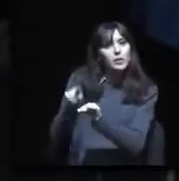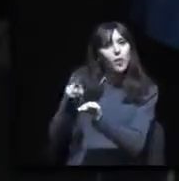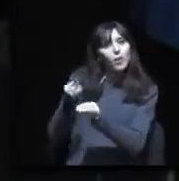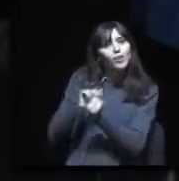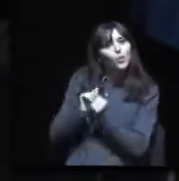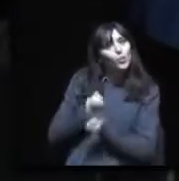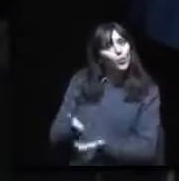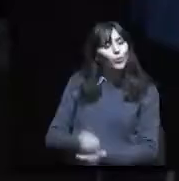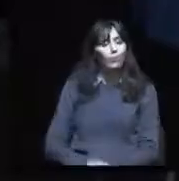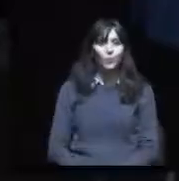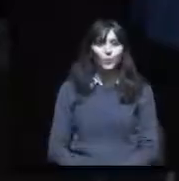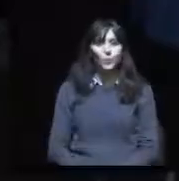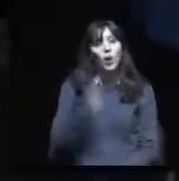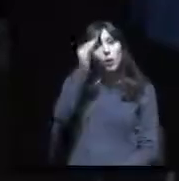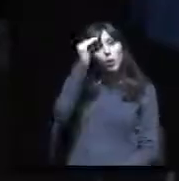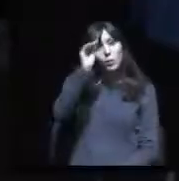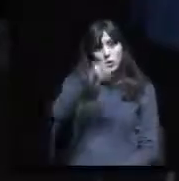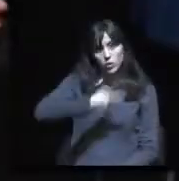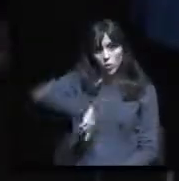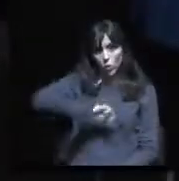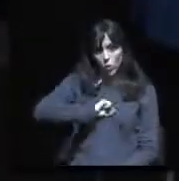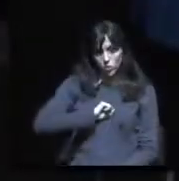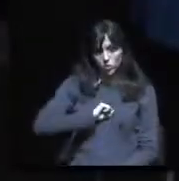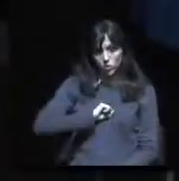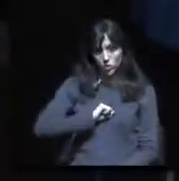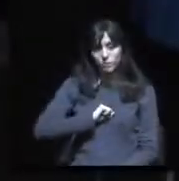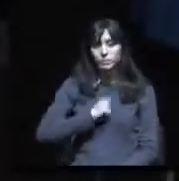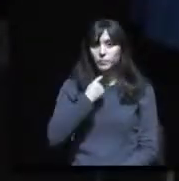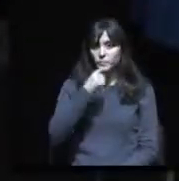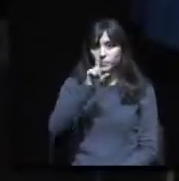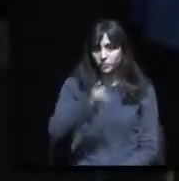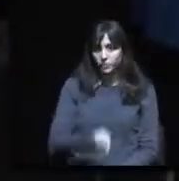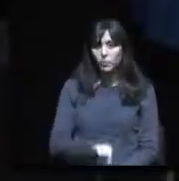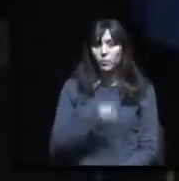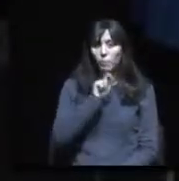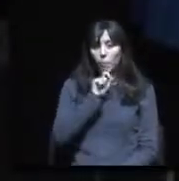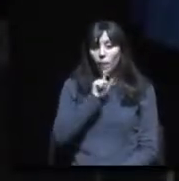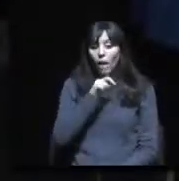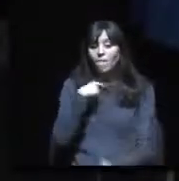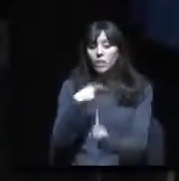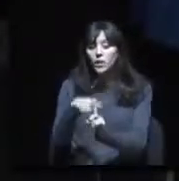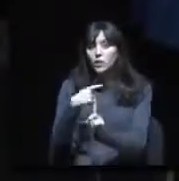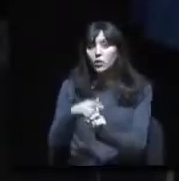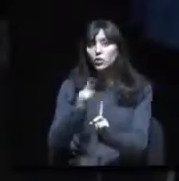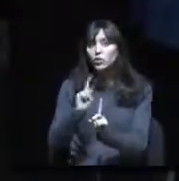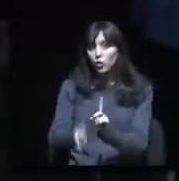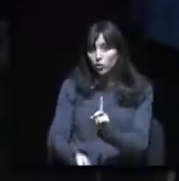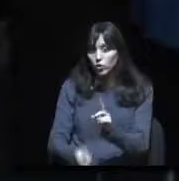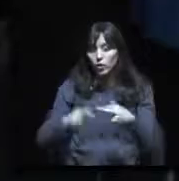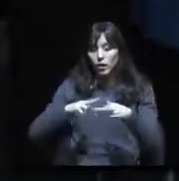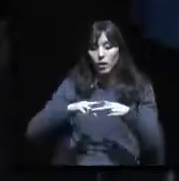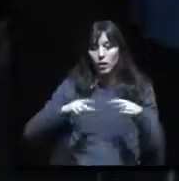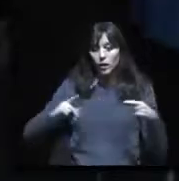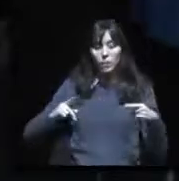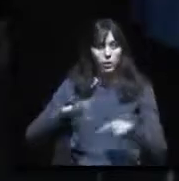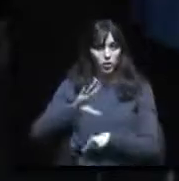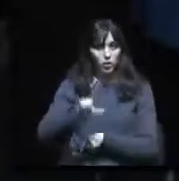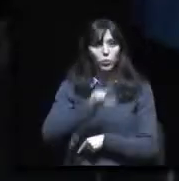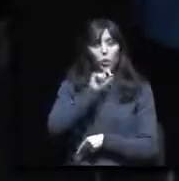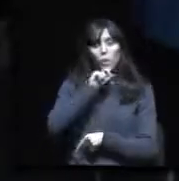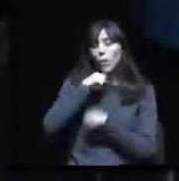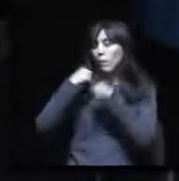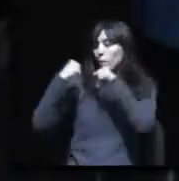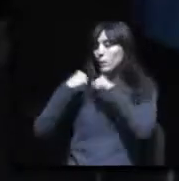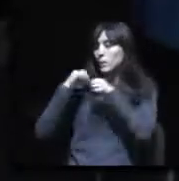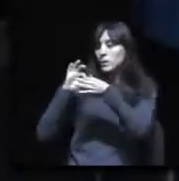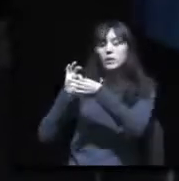modalidade. Na nossa recomendação, referimos ainda que seria possível e vantajoso a Câmara Municipal poder estabelecer